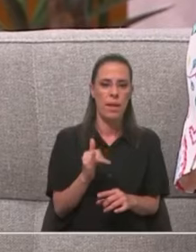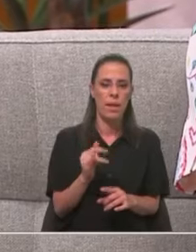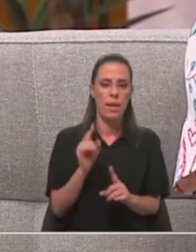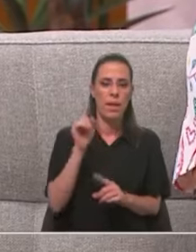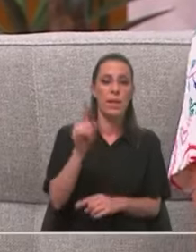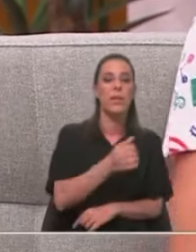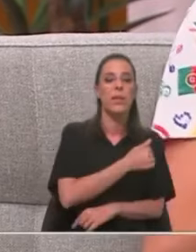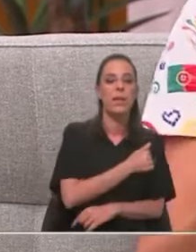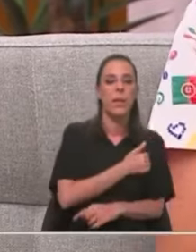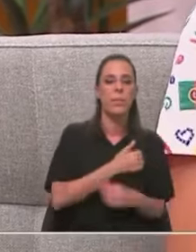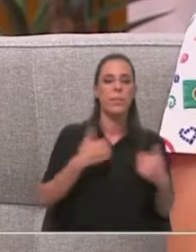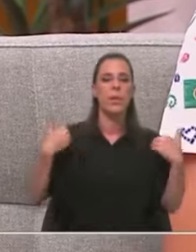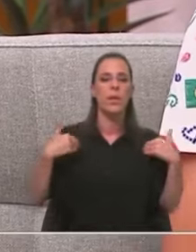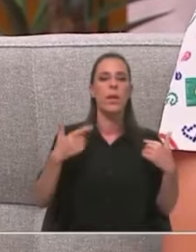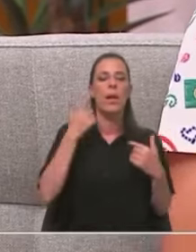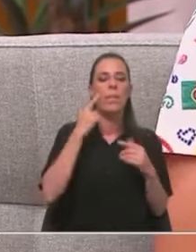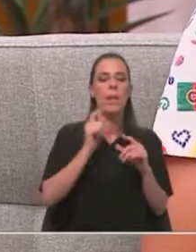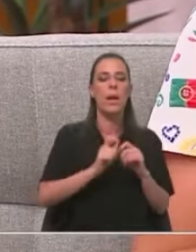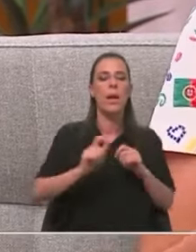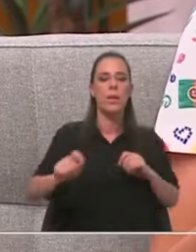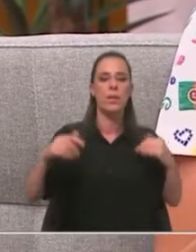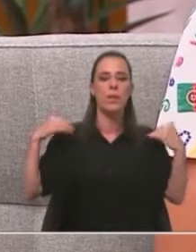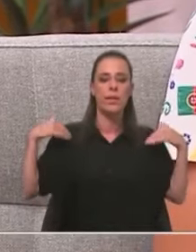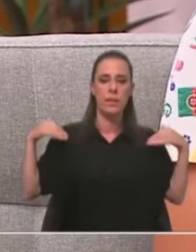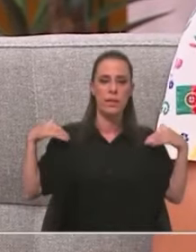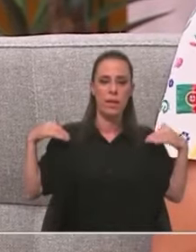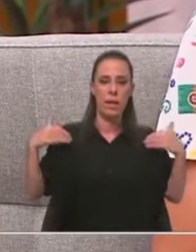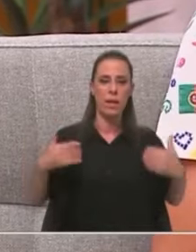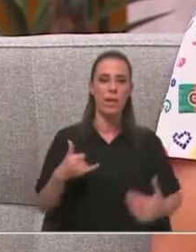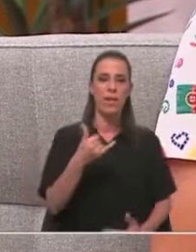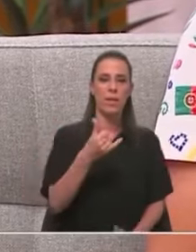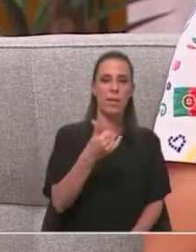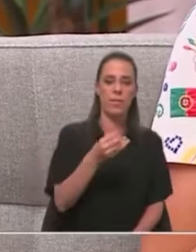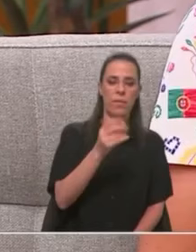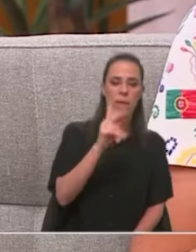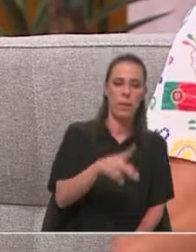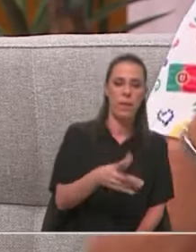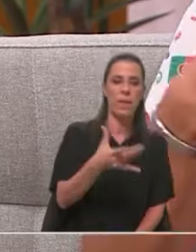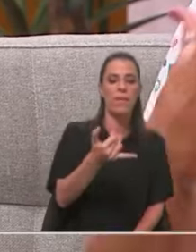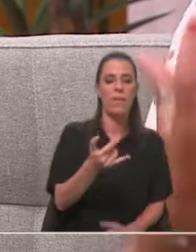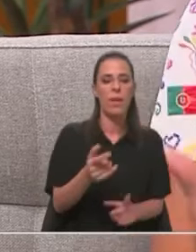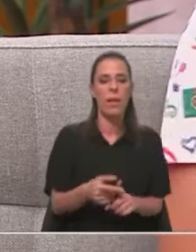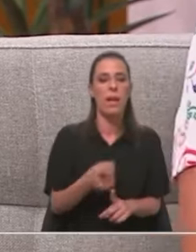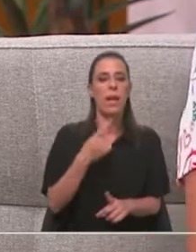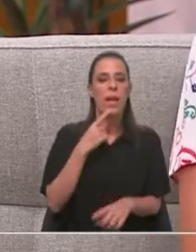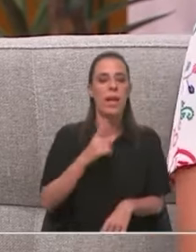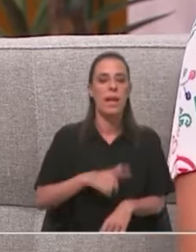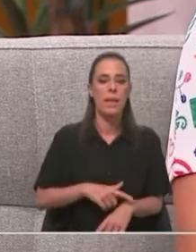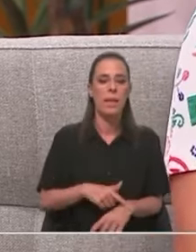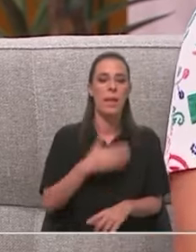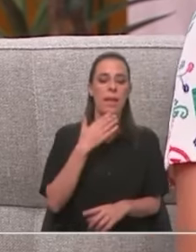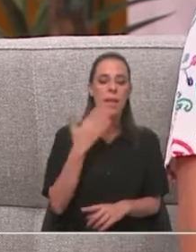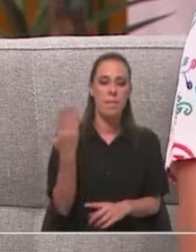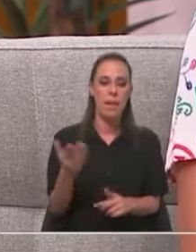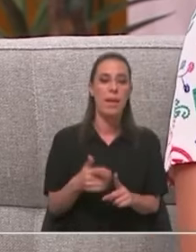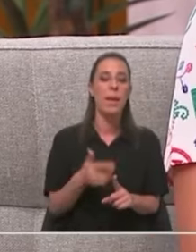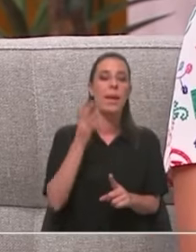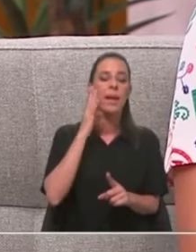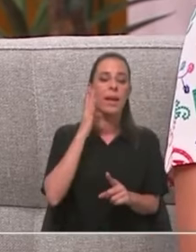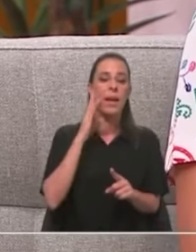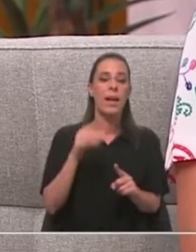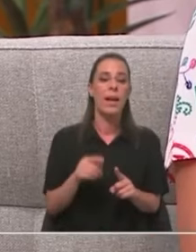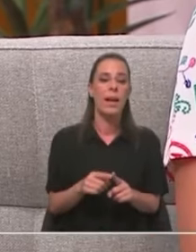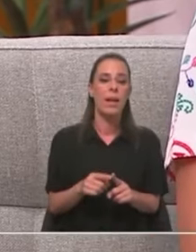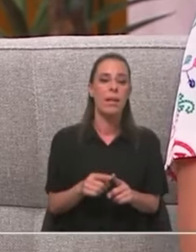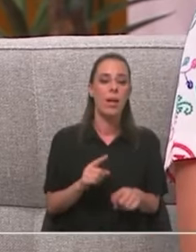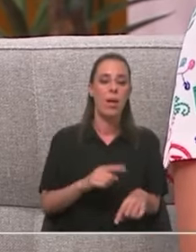chega a casa, que é o treino mais longo que a gente faz, 20 km, 25, o treino leva muito mais tempo de manhã. O treino da tarde